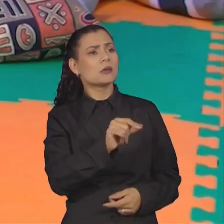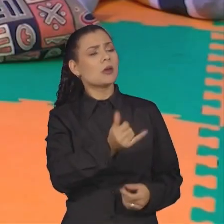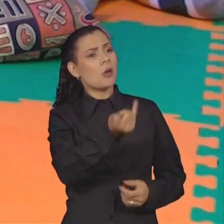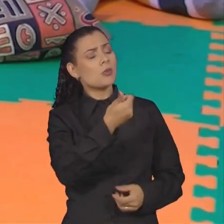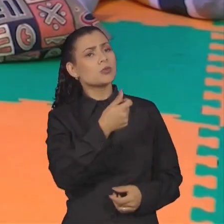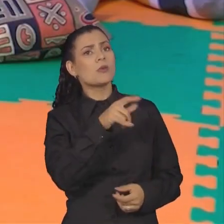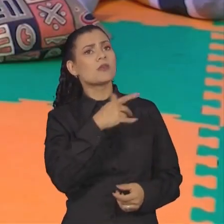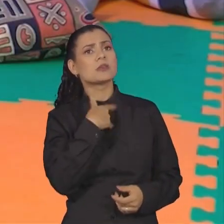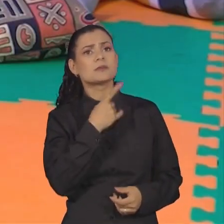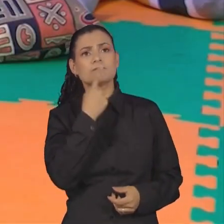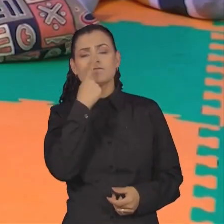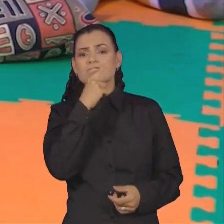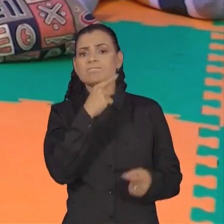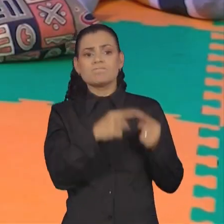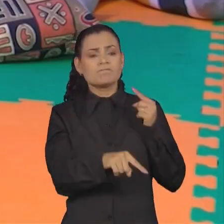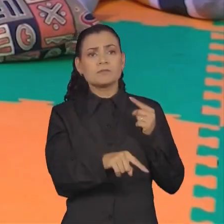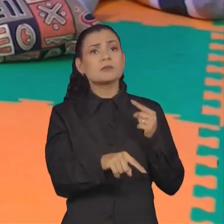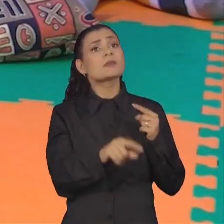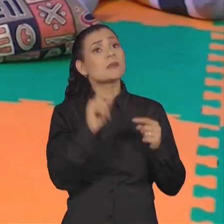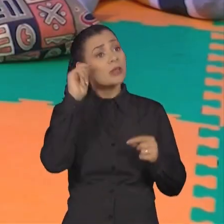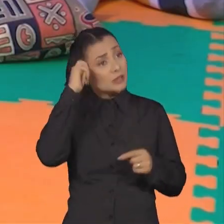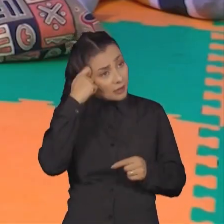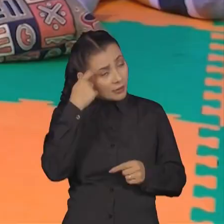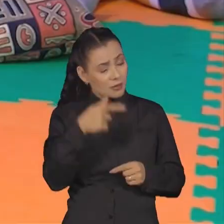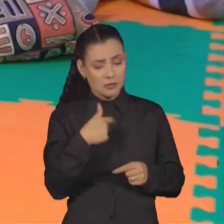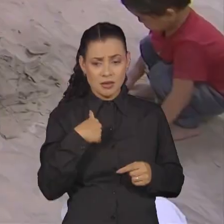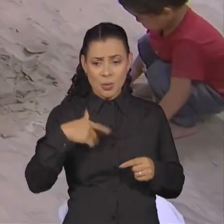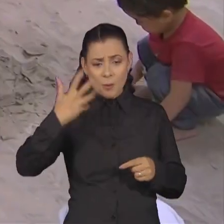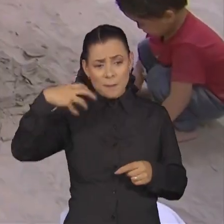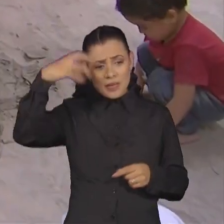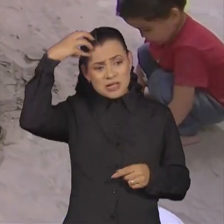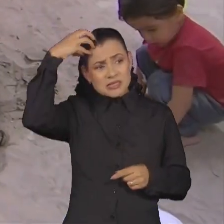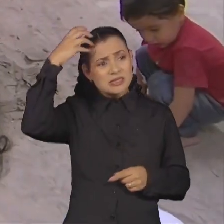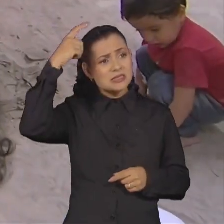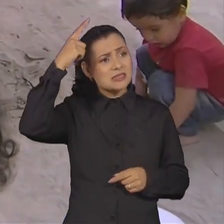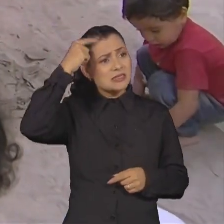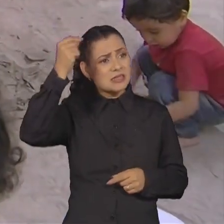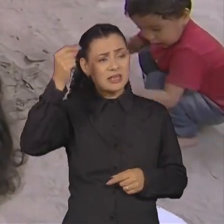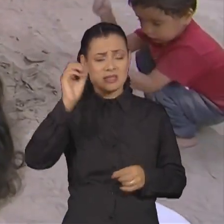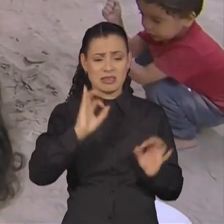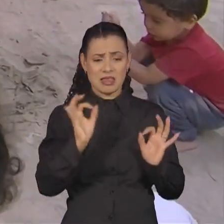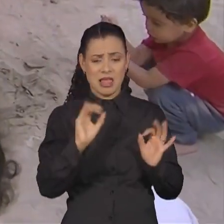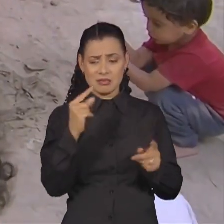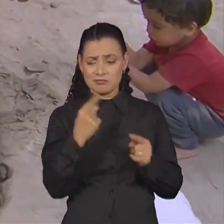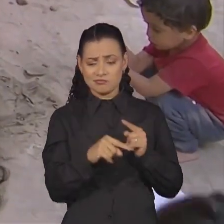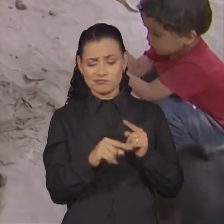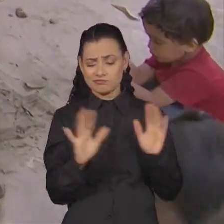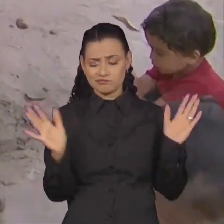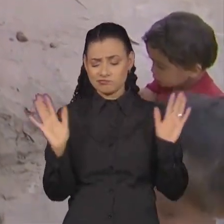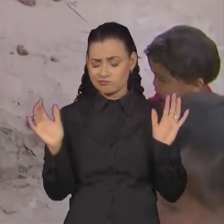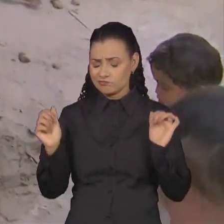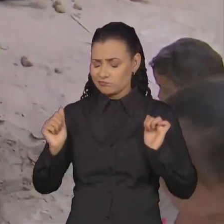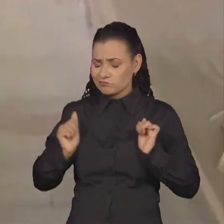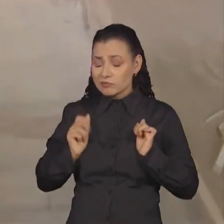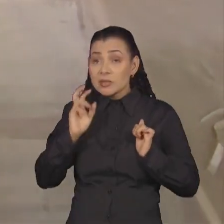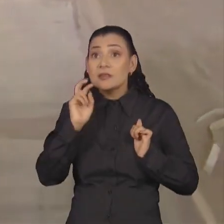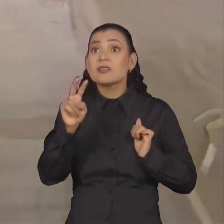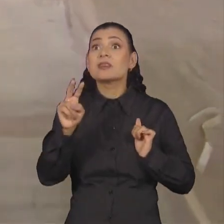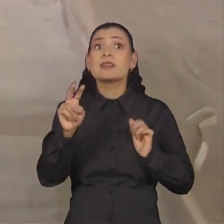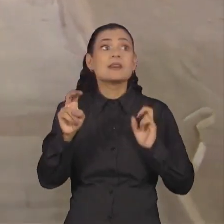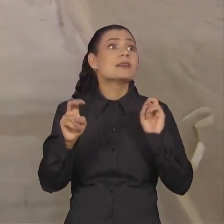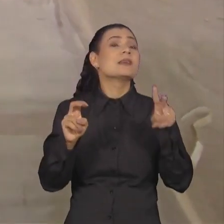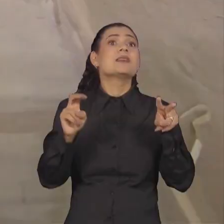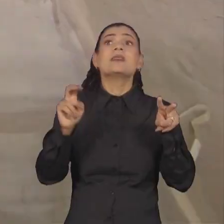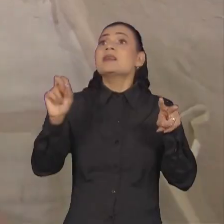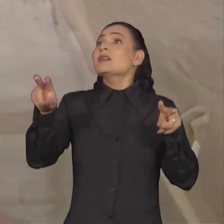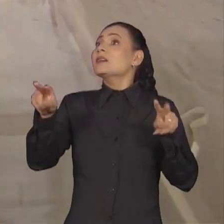não se identificava como princesa, era uma aluna negra. E através do nosso projeto, ela quando via as princesas, ela se